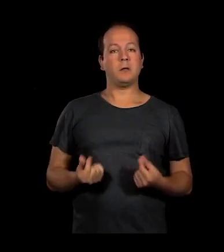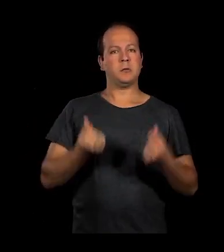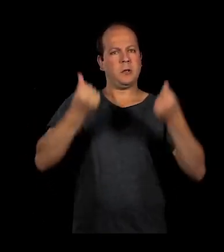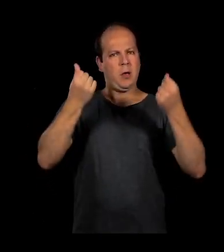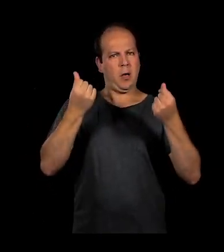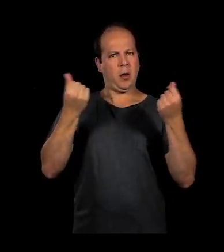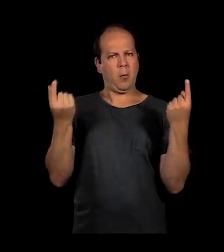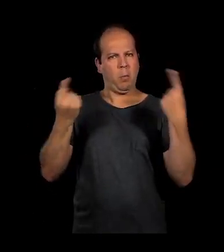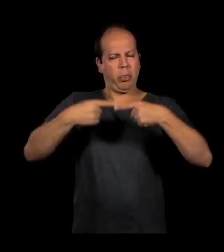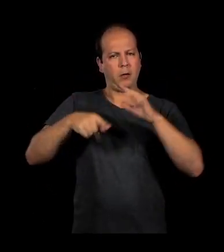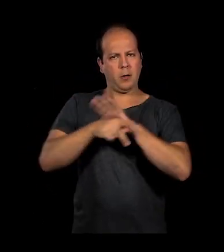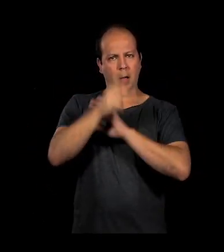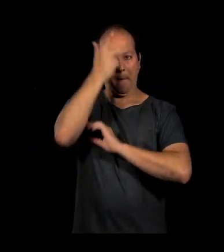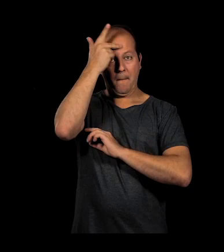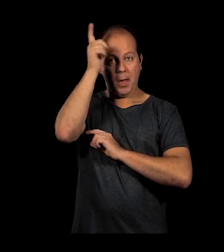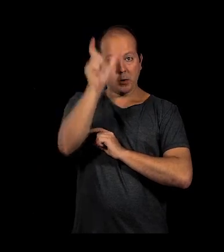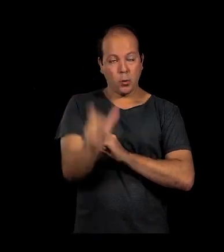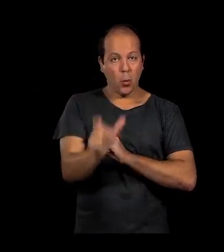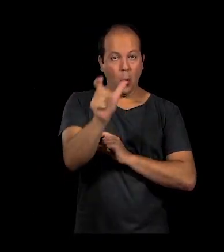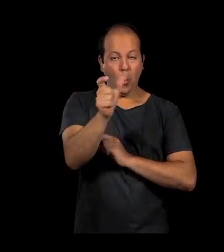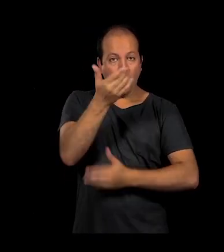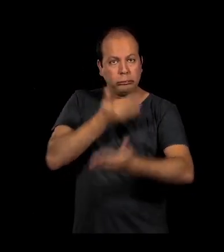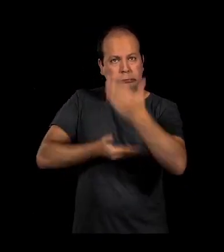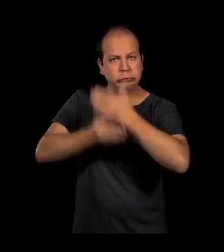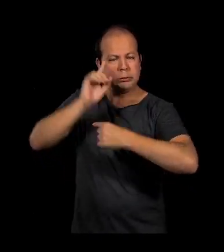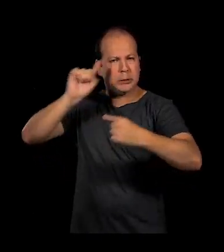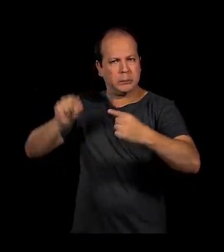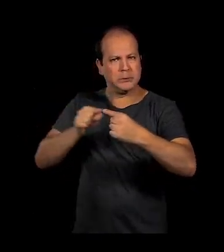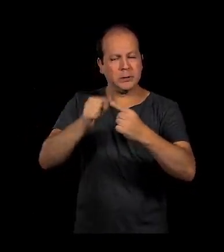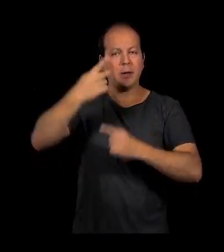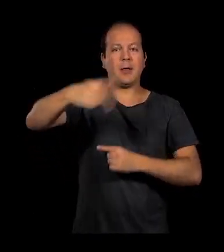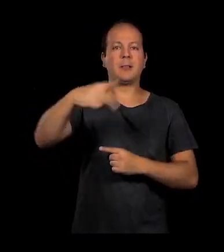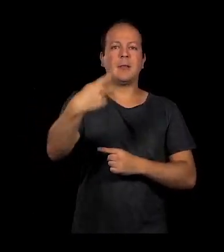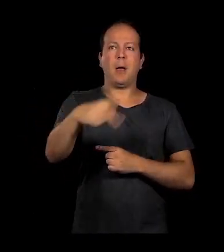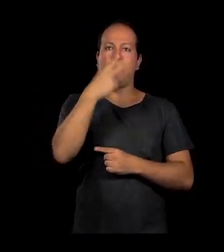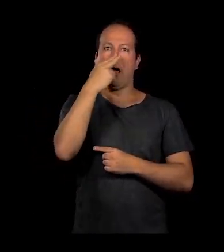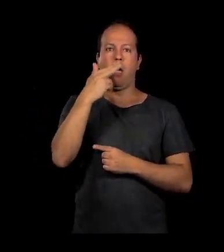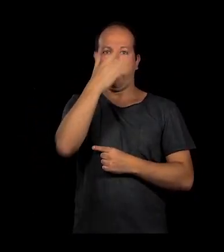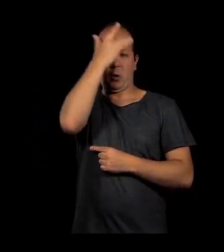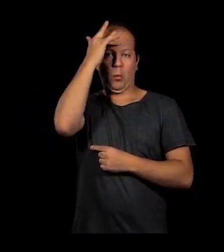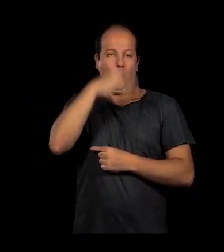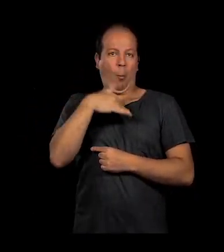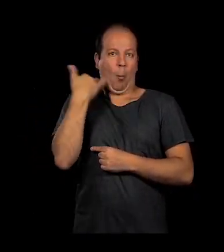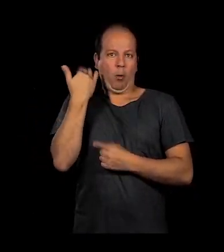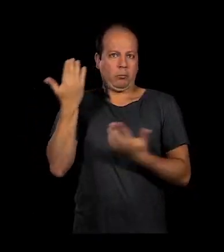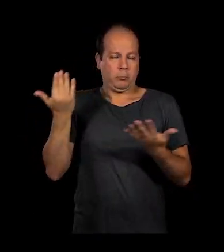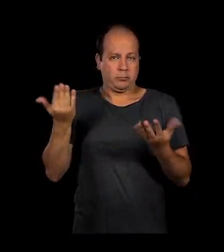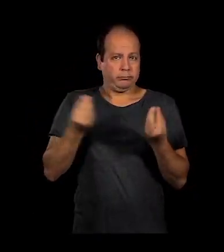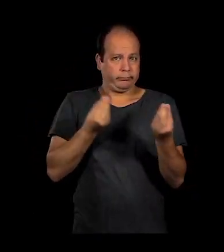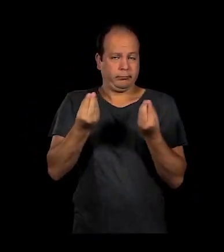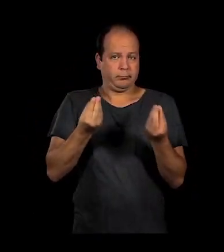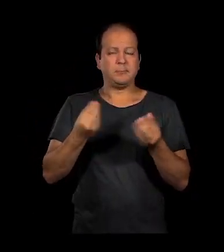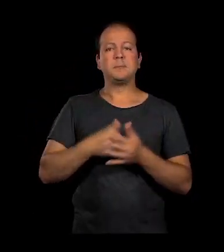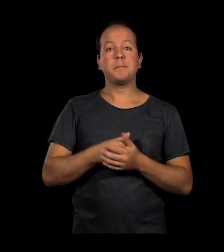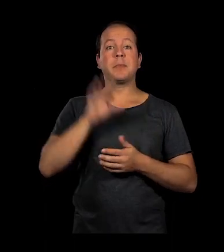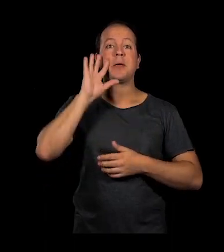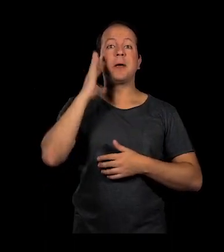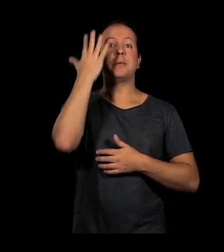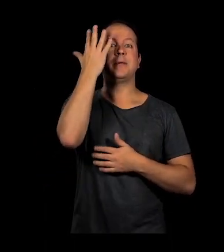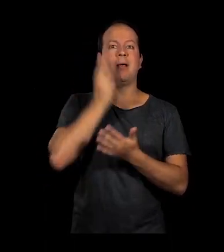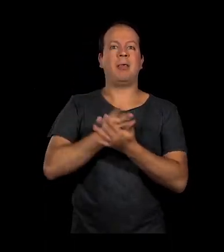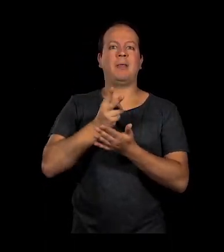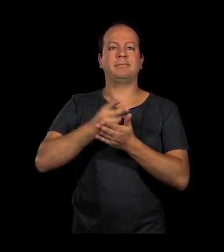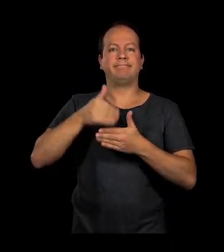interpõe entre uma pessoa e o objetivo da aula essa pessoa está morta e isso acontece com muita